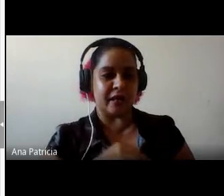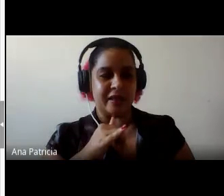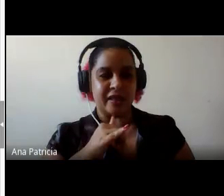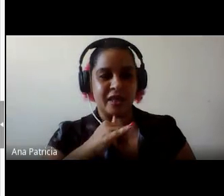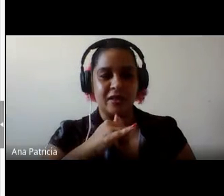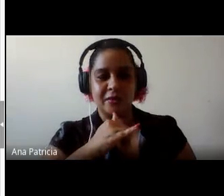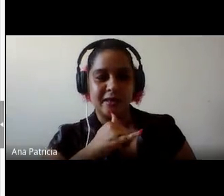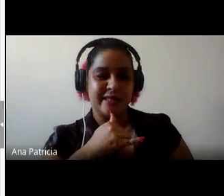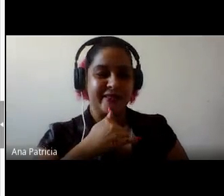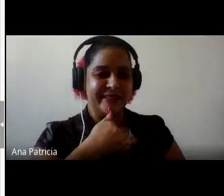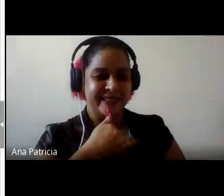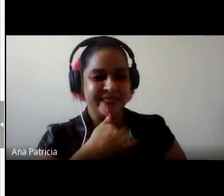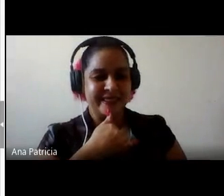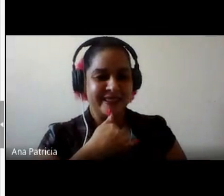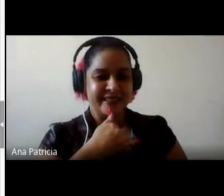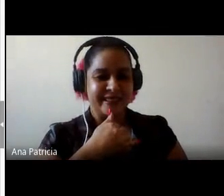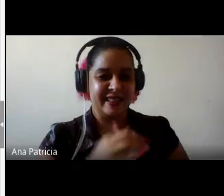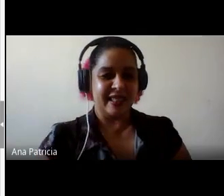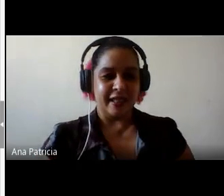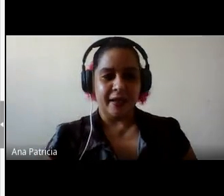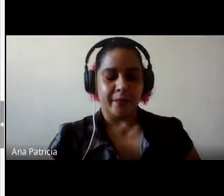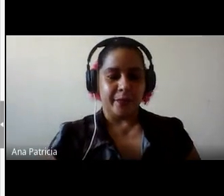o sinal de tristeza e dou um sorrisinho.